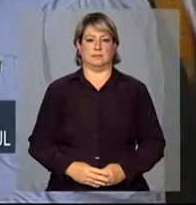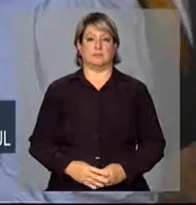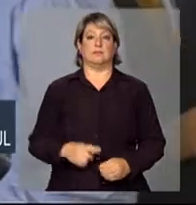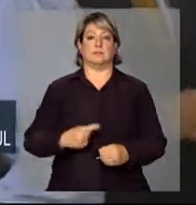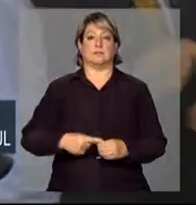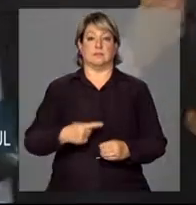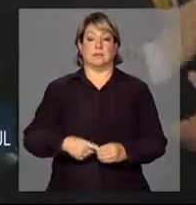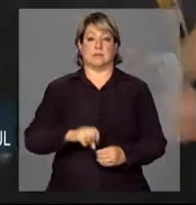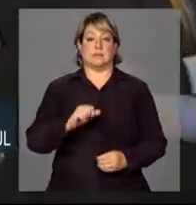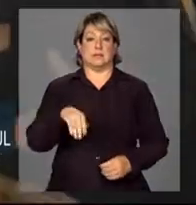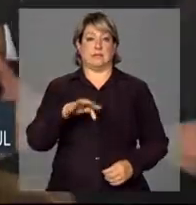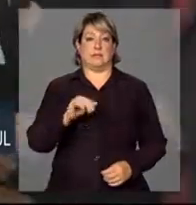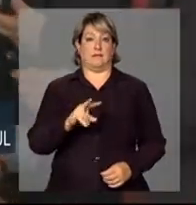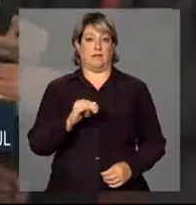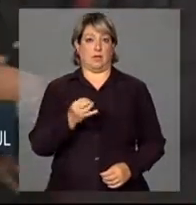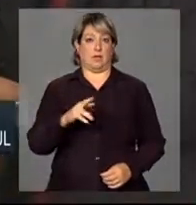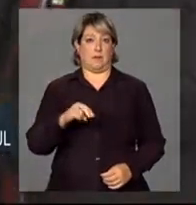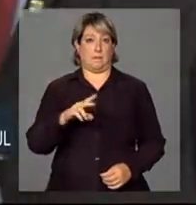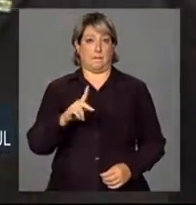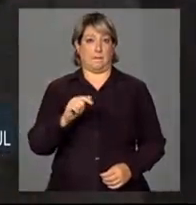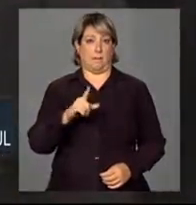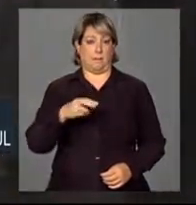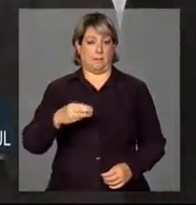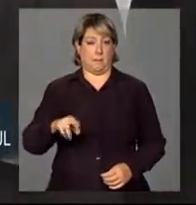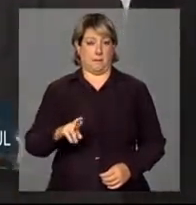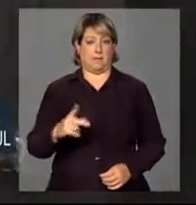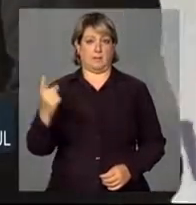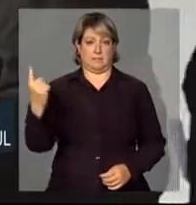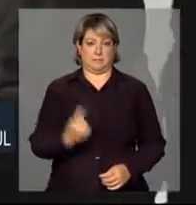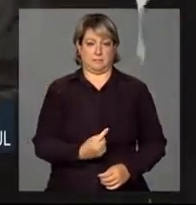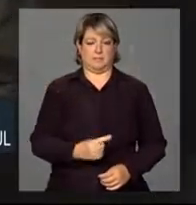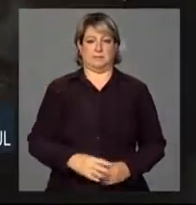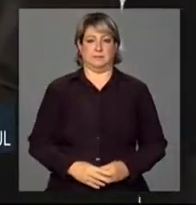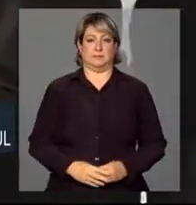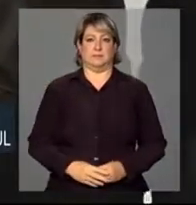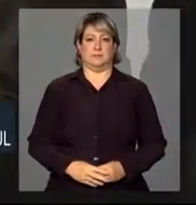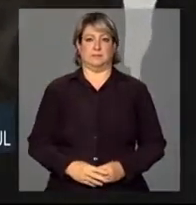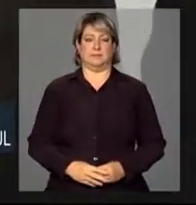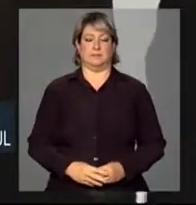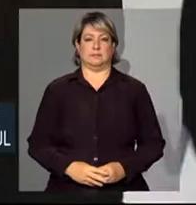Santa Vitória do Palmar, prefeito Eduardo Correia Marrone.